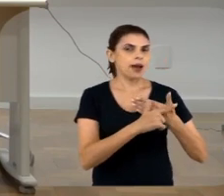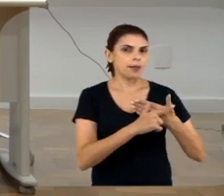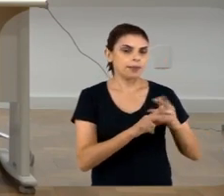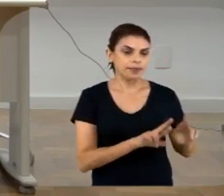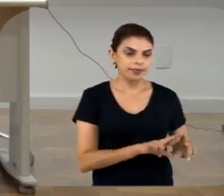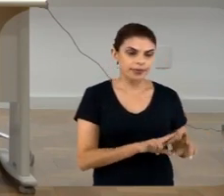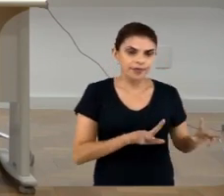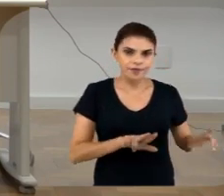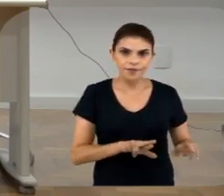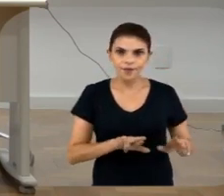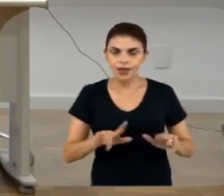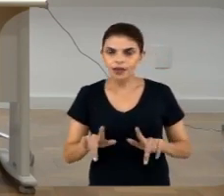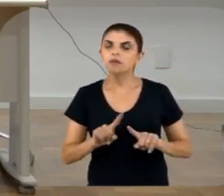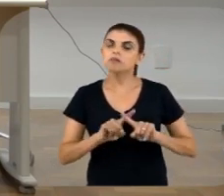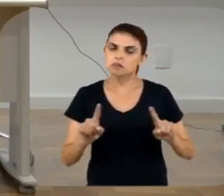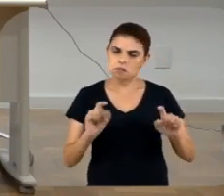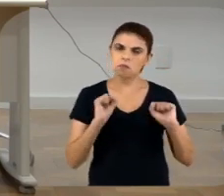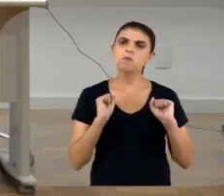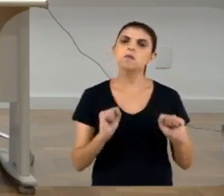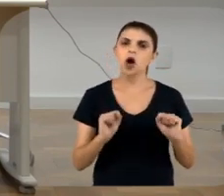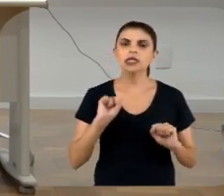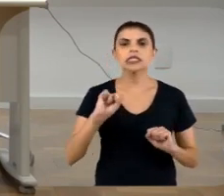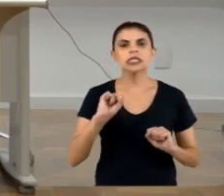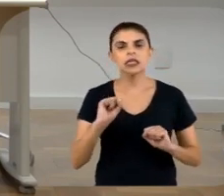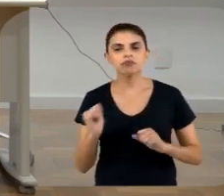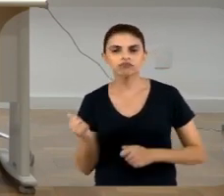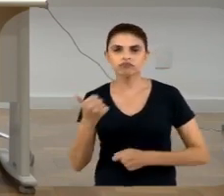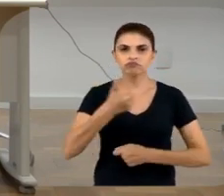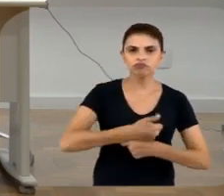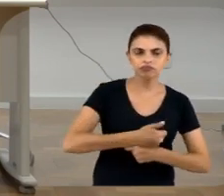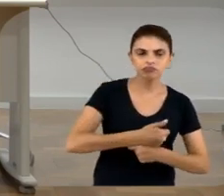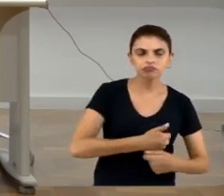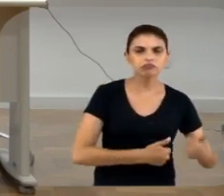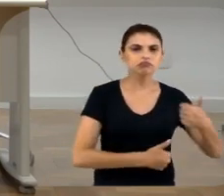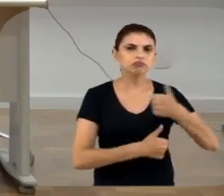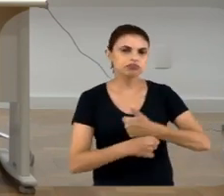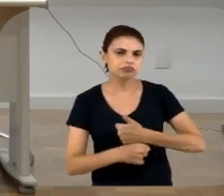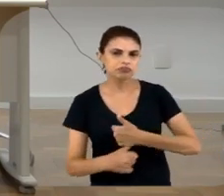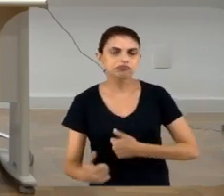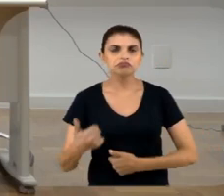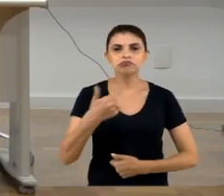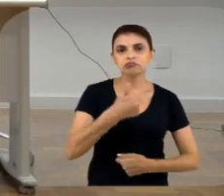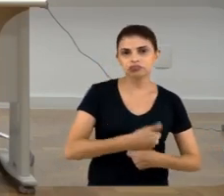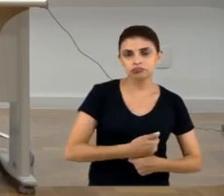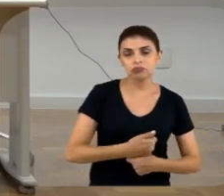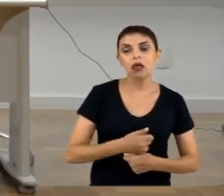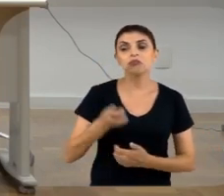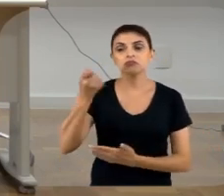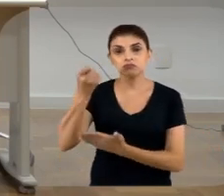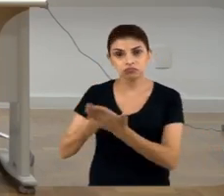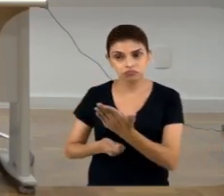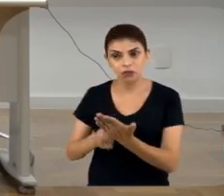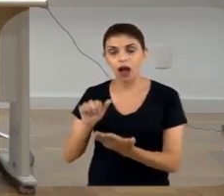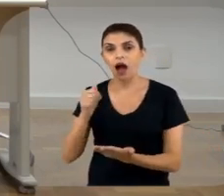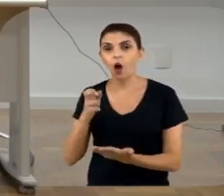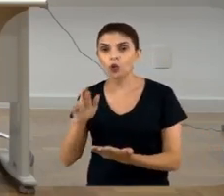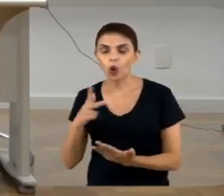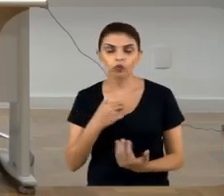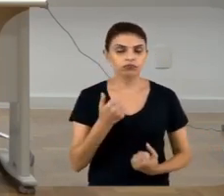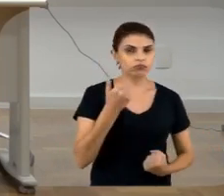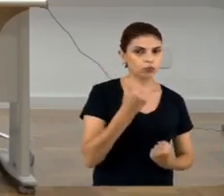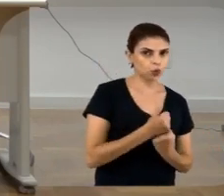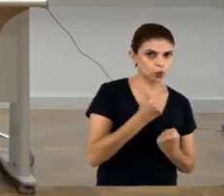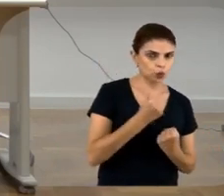papéis um pouquinho diferentes, mas que podem se sobrepor, né, não são excludentes aí entre quem é autor, quem é